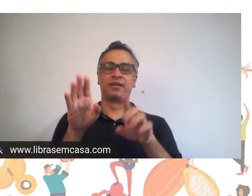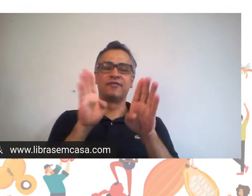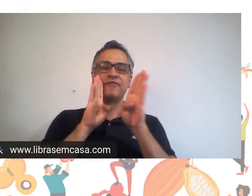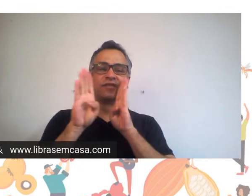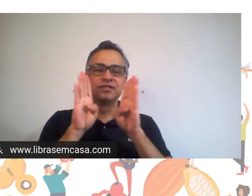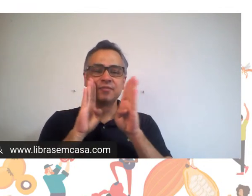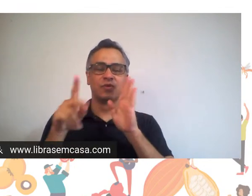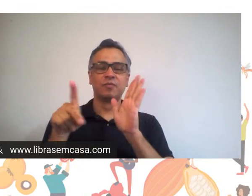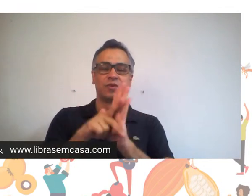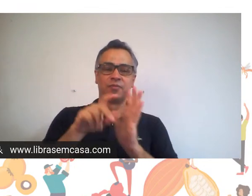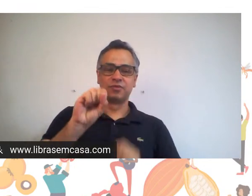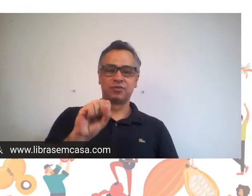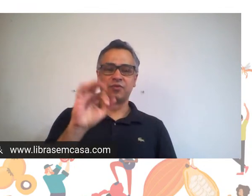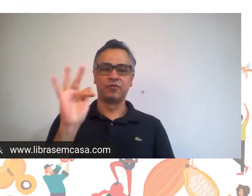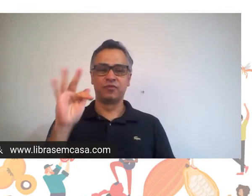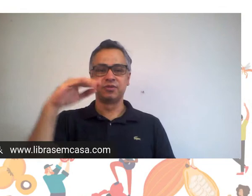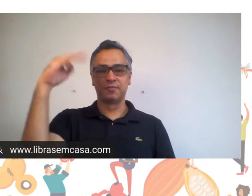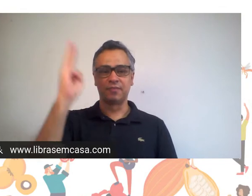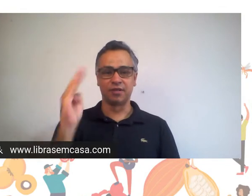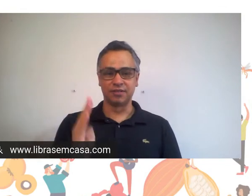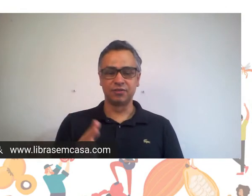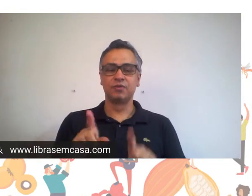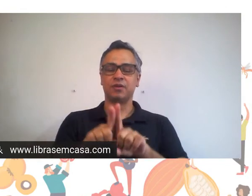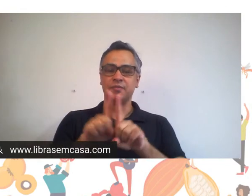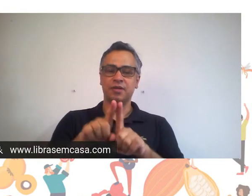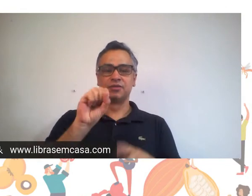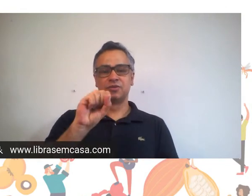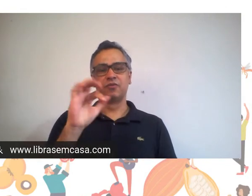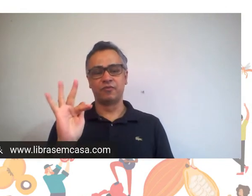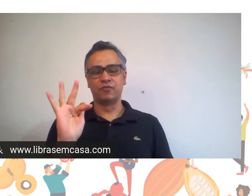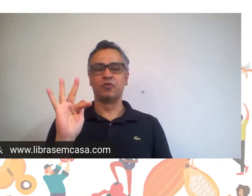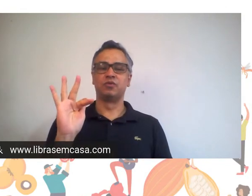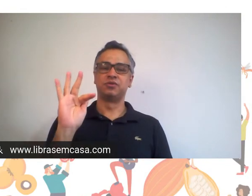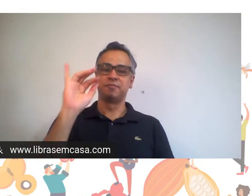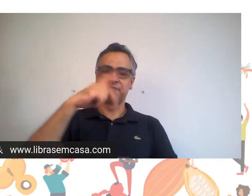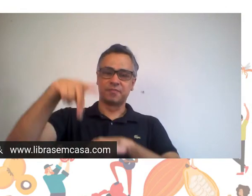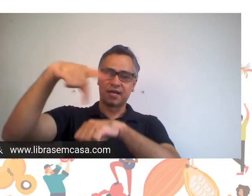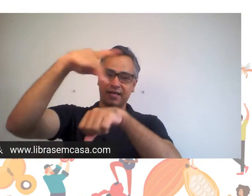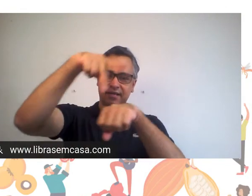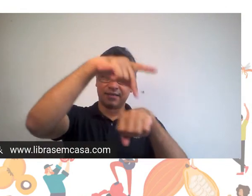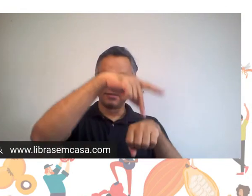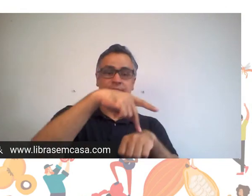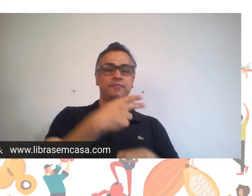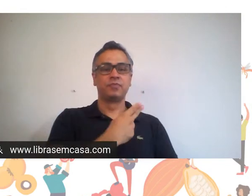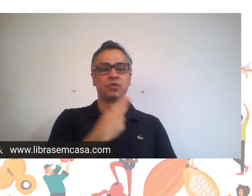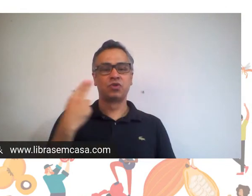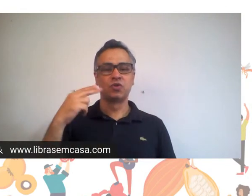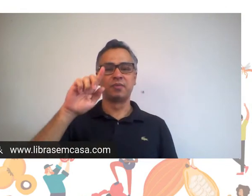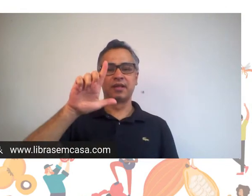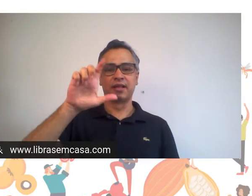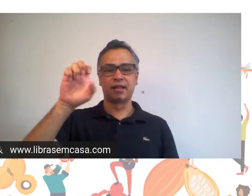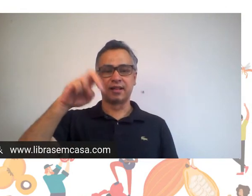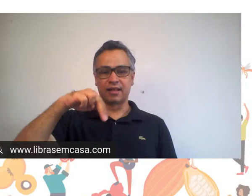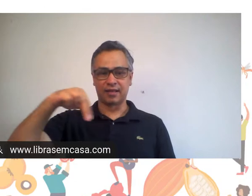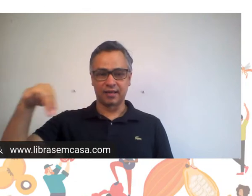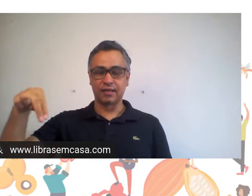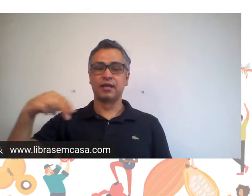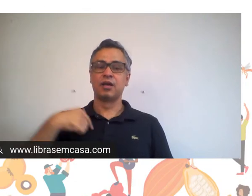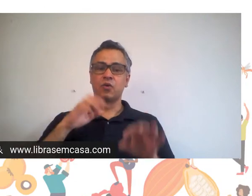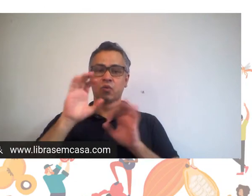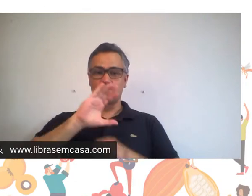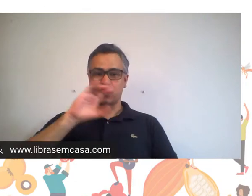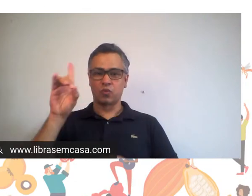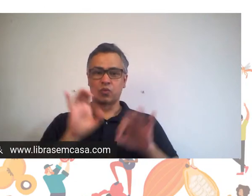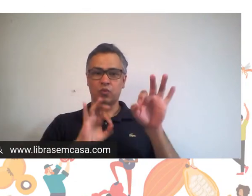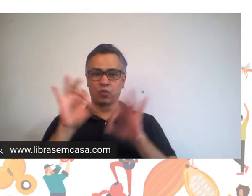Brasil e do Slow Food Internacional. Meu nome é Gley Makuta, eu coordeno a articulação de rede pela Associação Slow Food do Brasil e